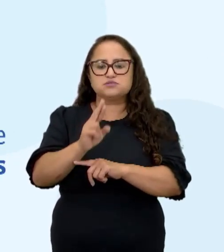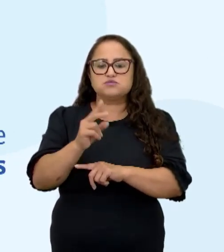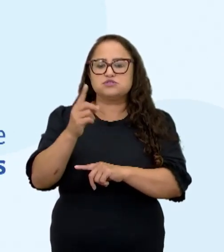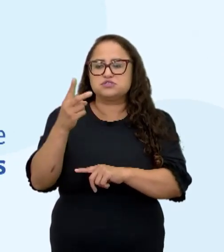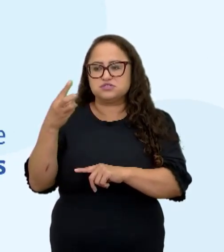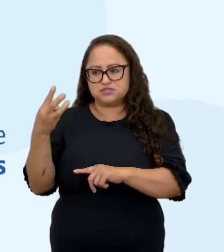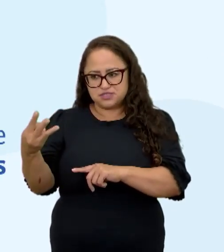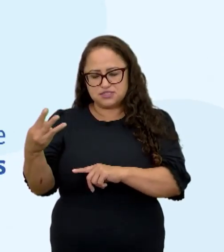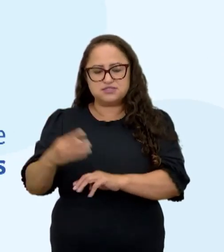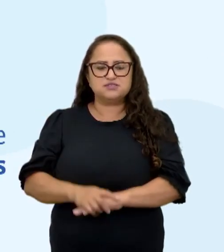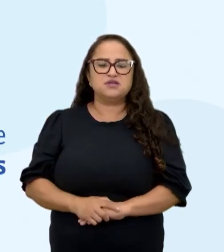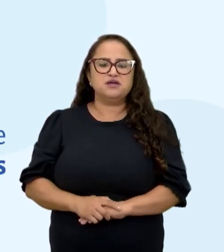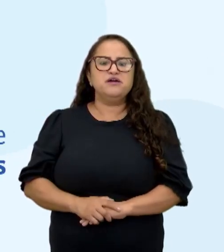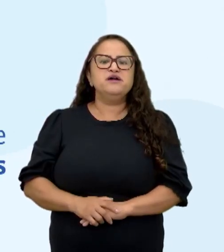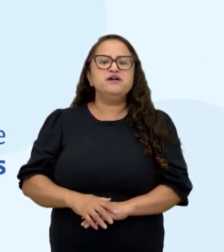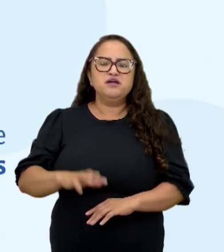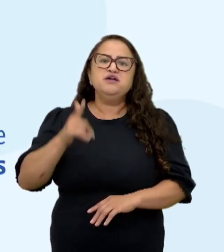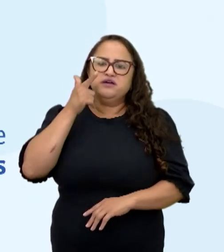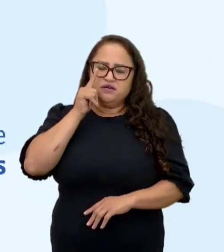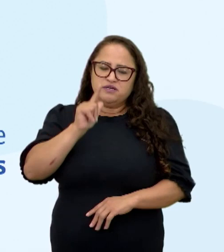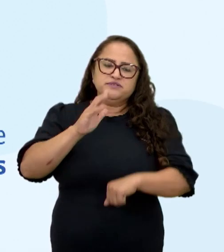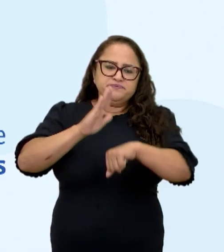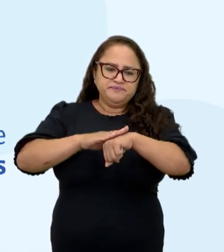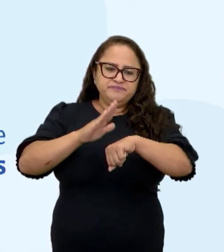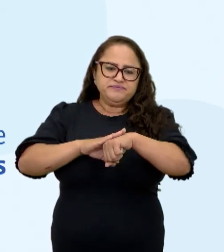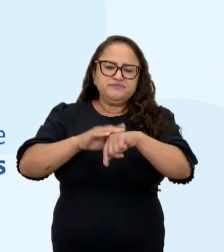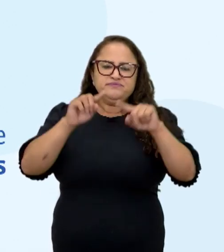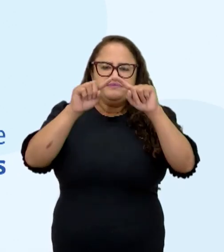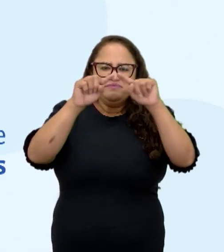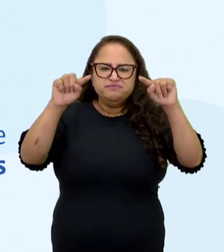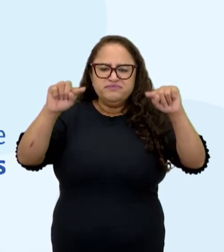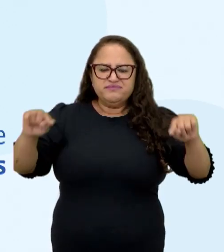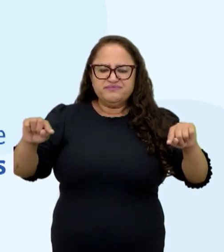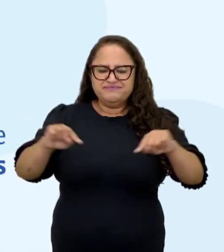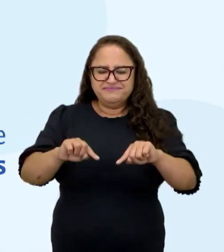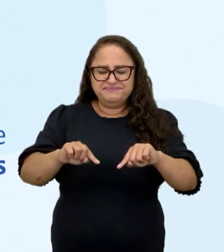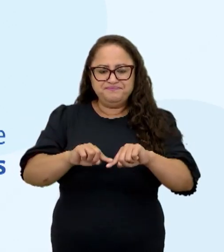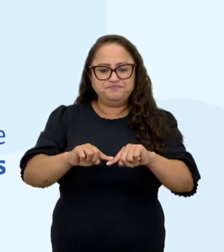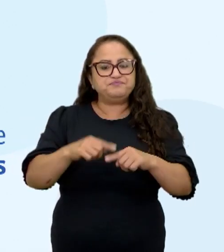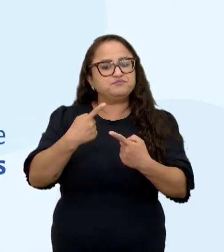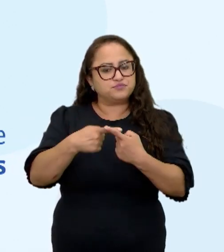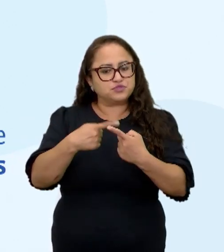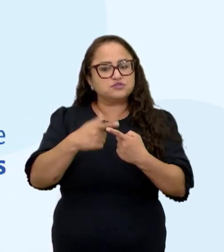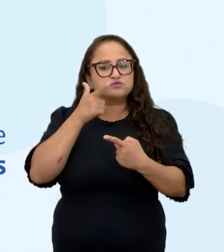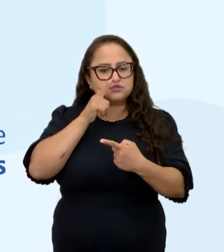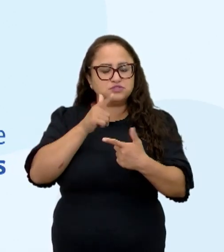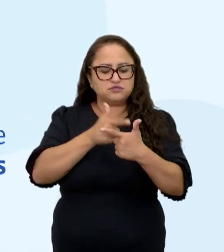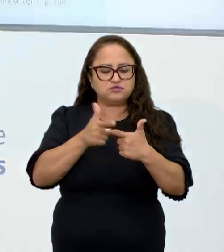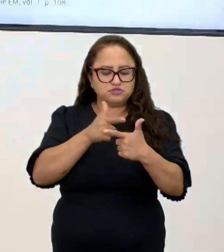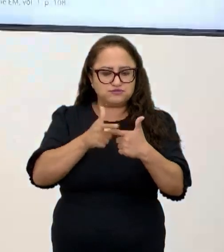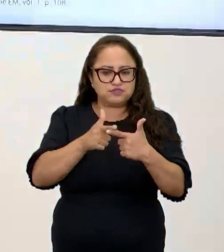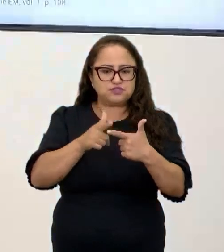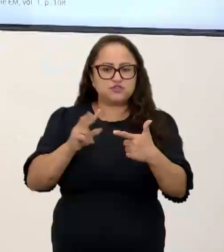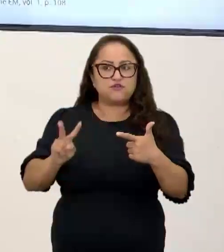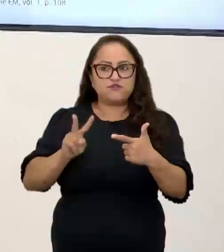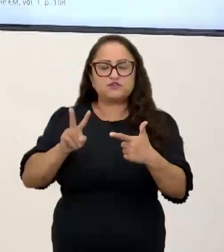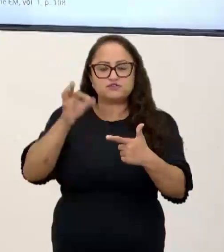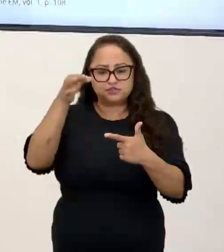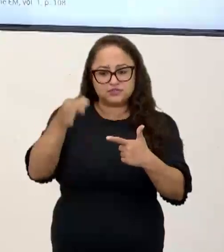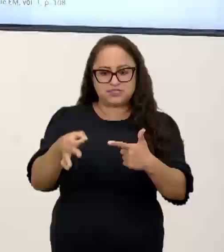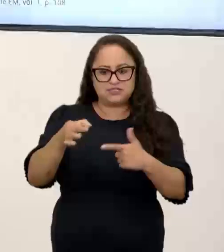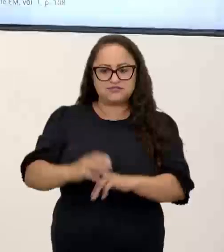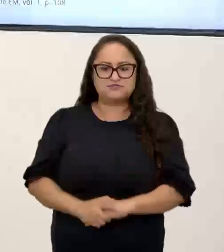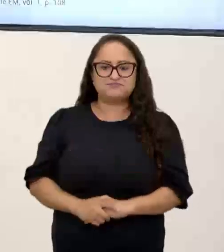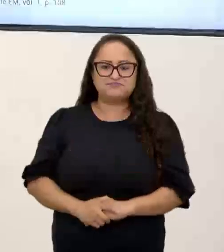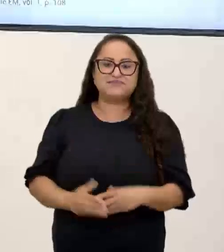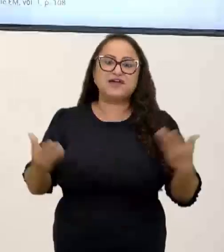Então, realmente eu consigo fazer com hexágonos, porque dá para dividir e é um valor exato. Ah, tá. Agora